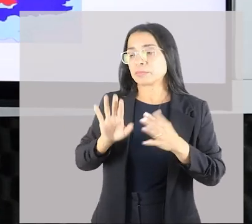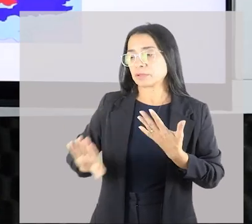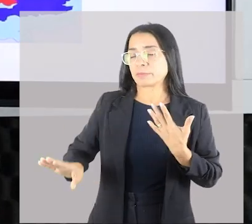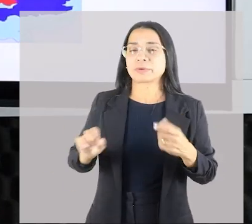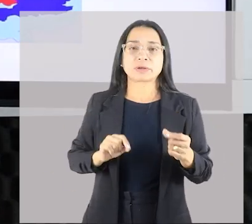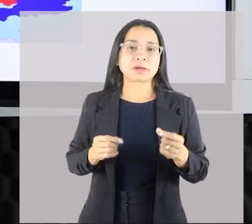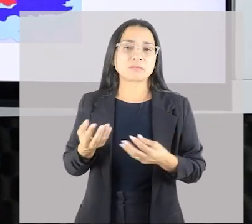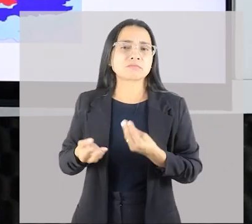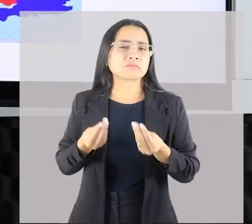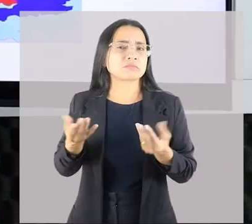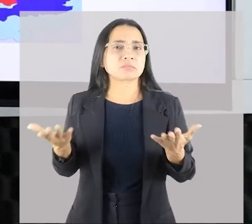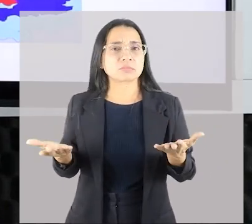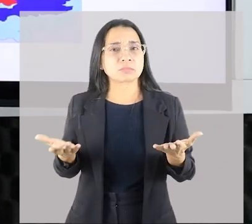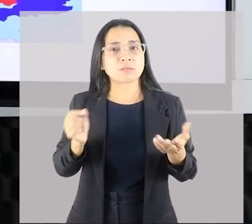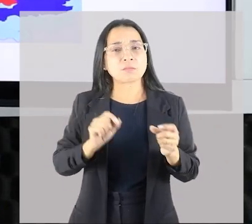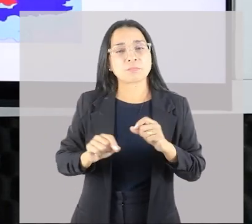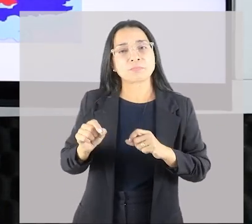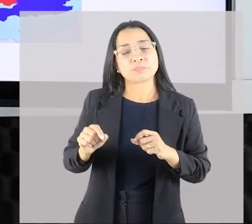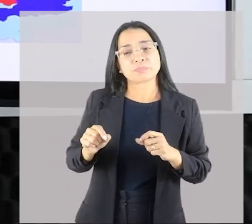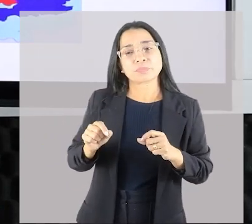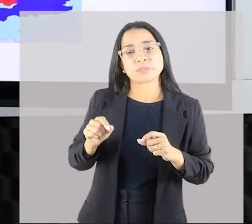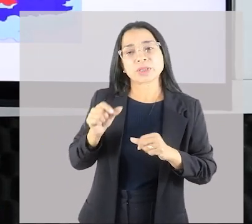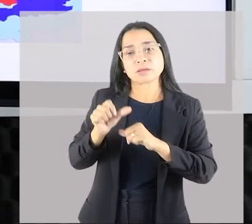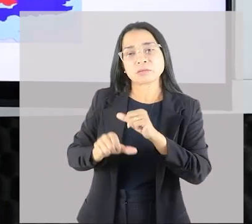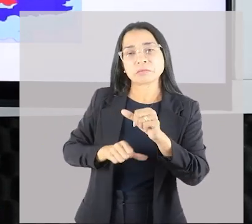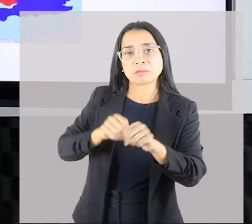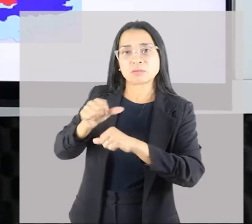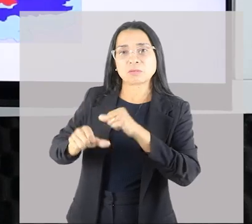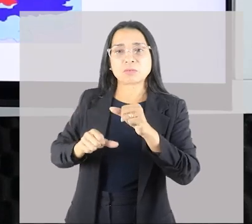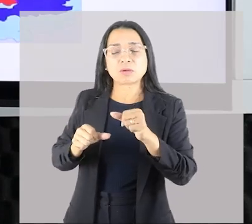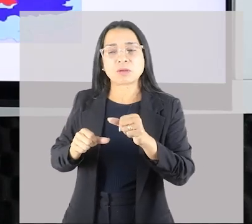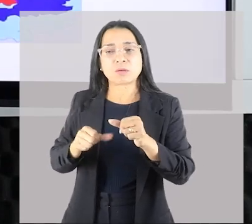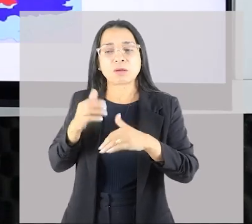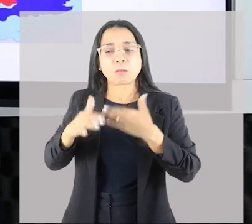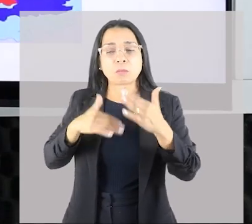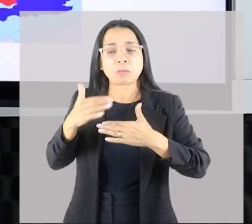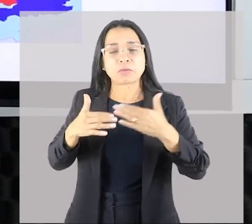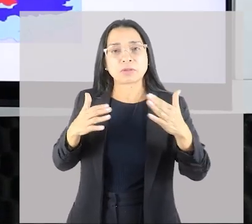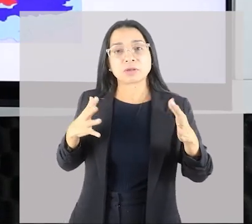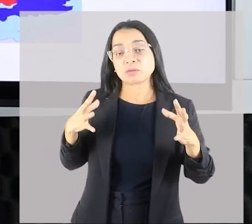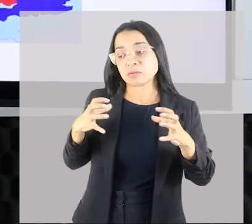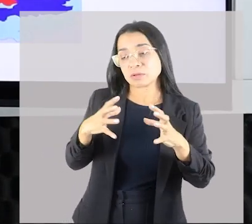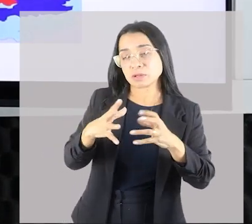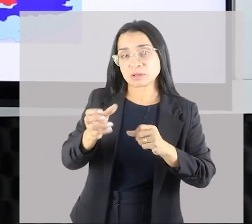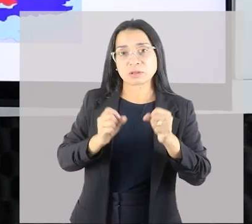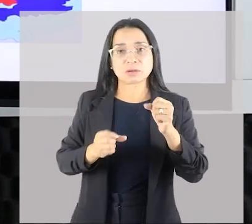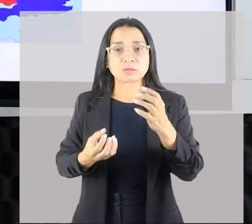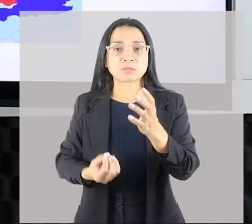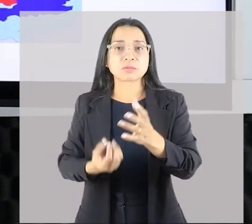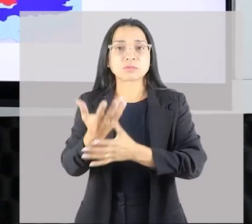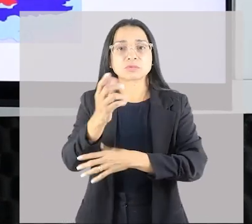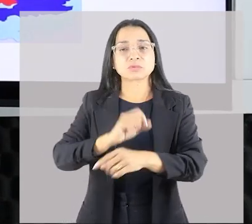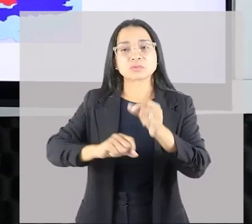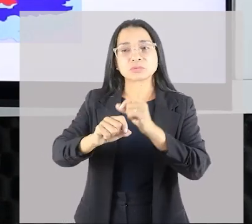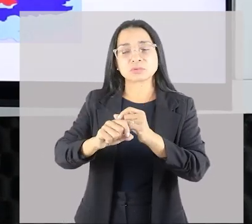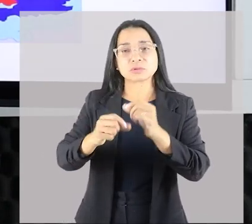da União Europeia. Então isso gerou um processo de tensão nessas regiões que vão suscitam